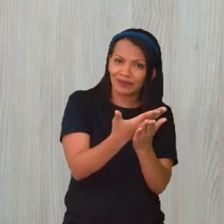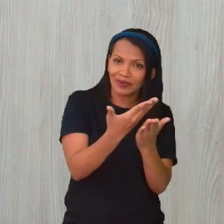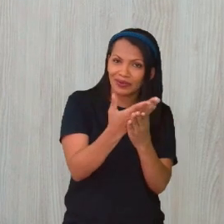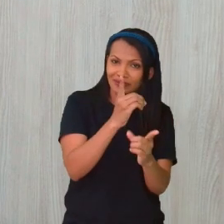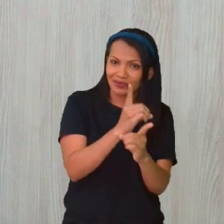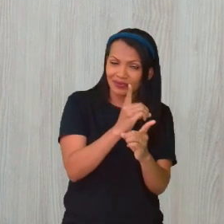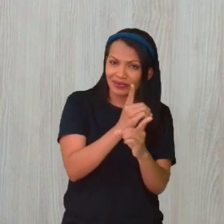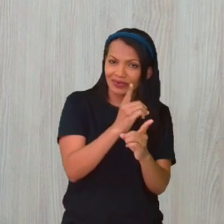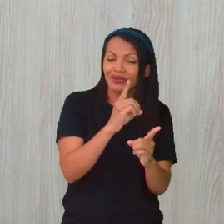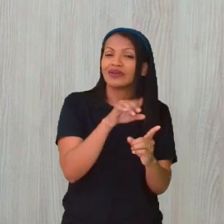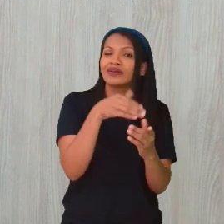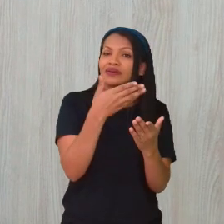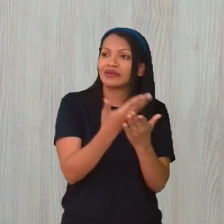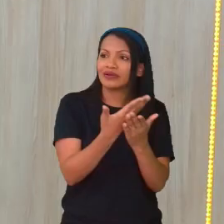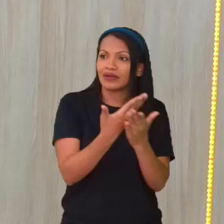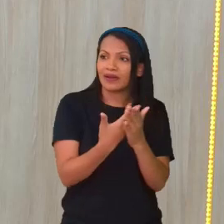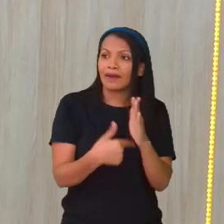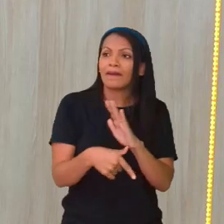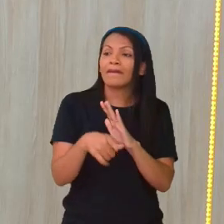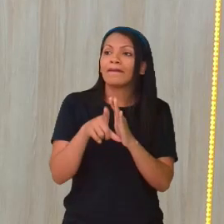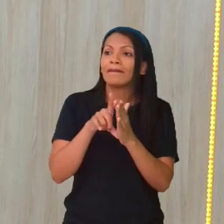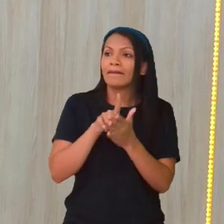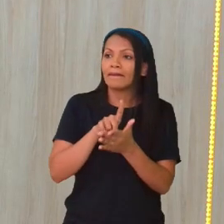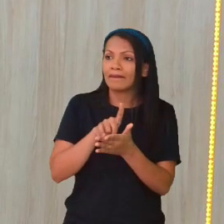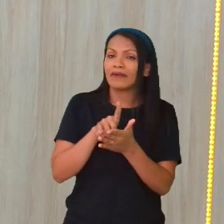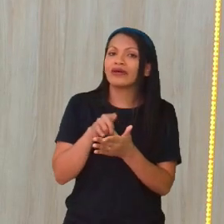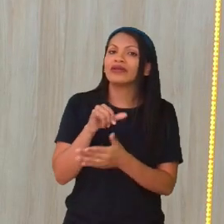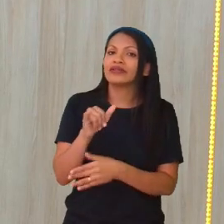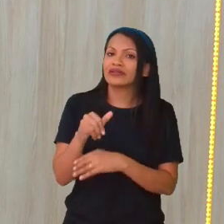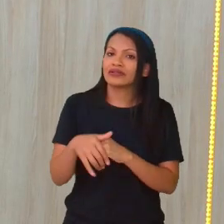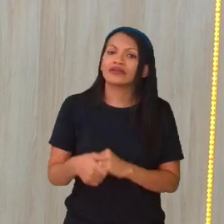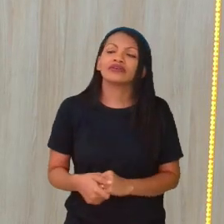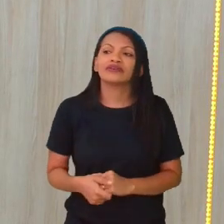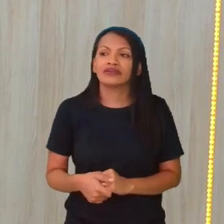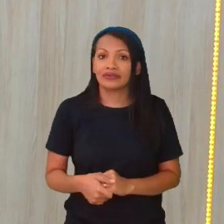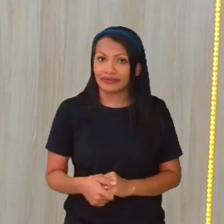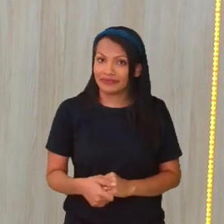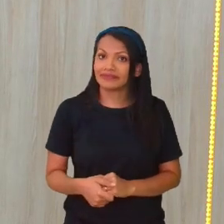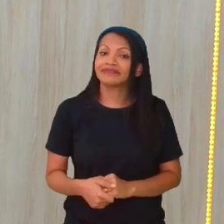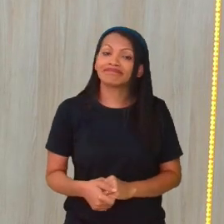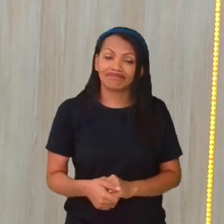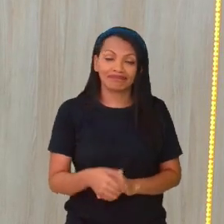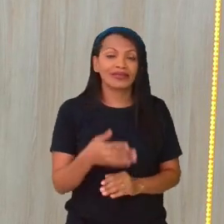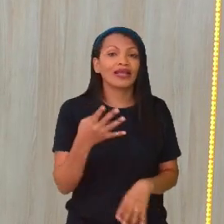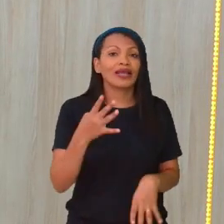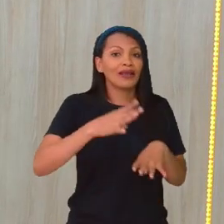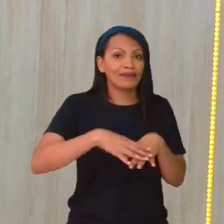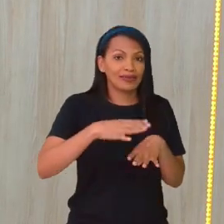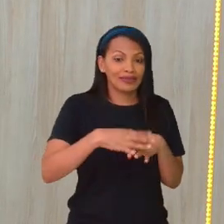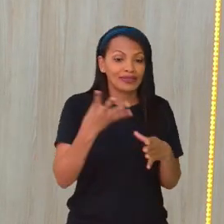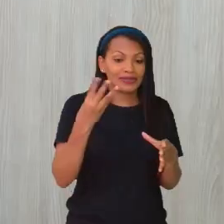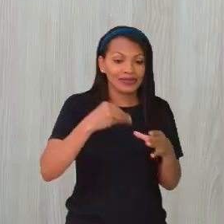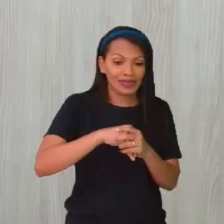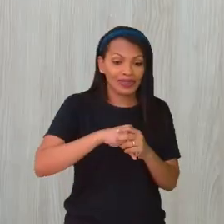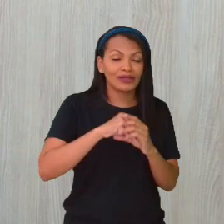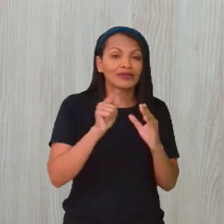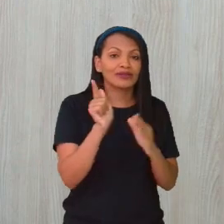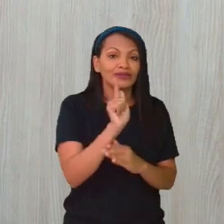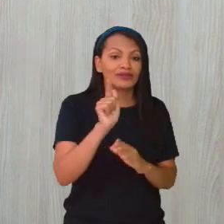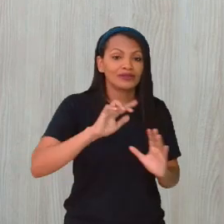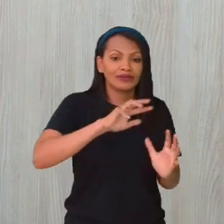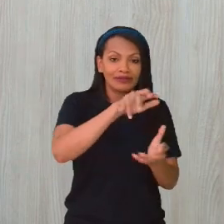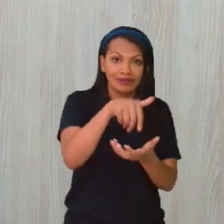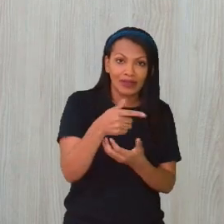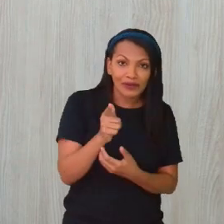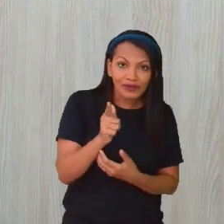encontro, pessoal. Mas antes você vai dizer, a matemática está na geografia. Ah, sim, com certeza. E a geografia